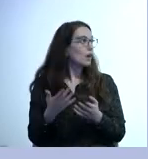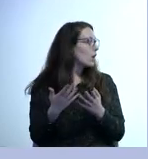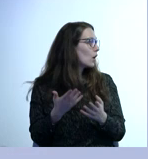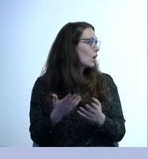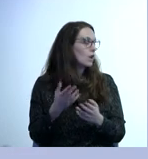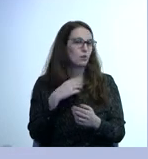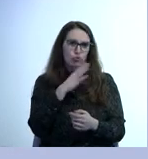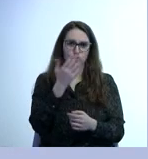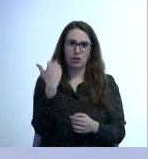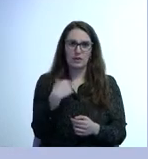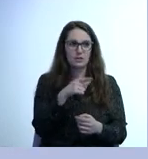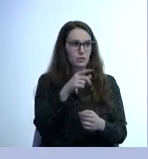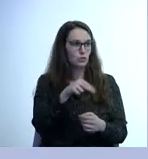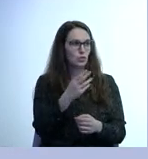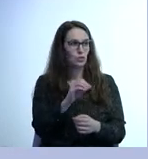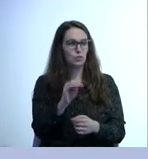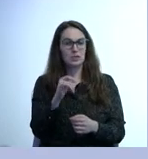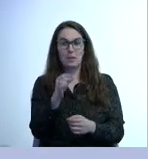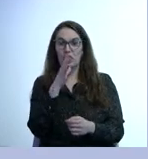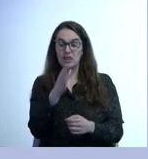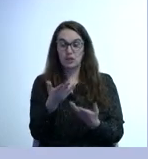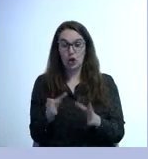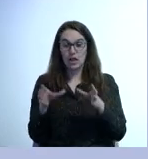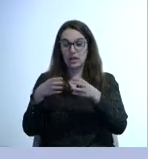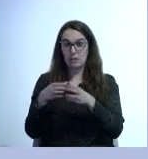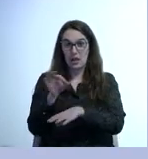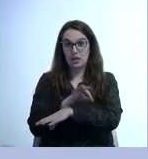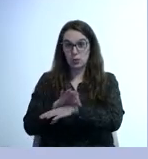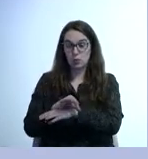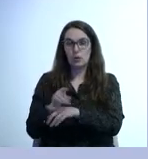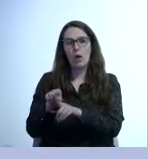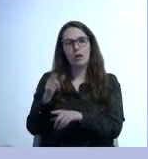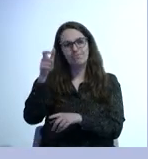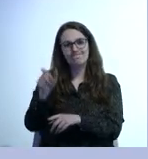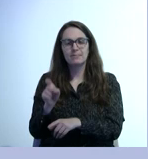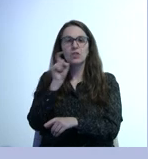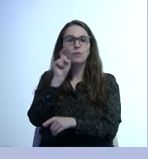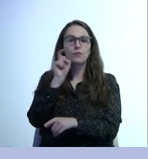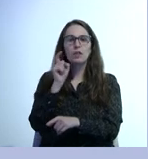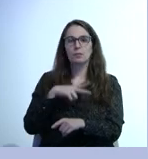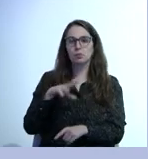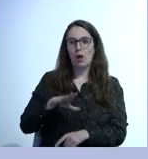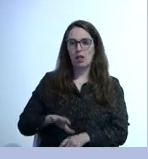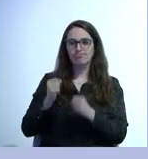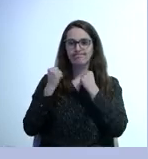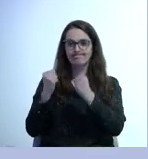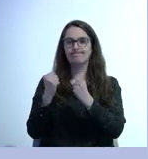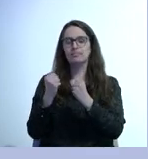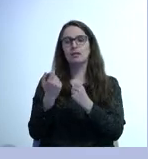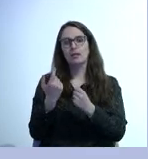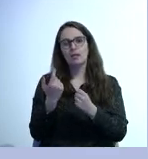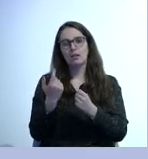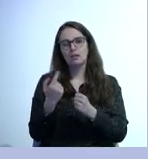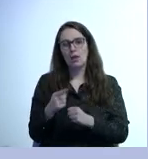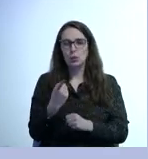abraçou, como dizia aqui há pouco o Nuno Sampaio, esta hipótese de defender a arquitetura em Portugal, ou seja, com certo